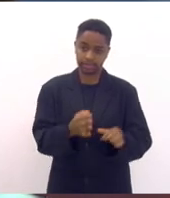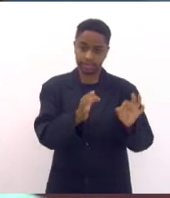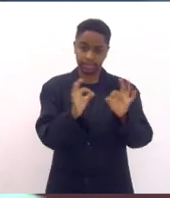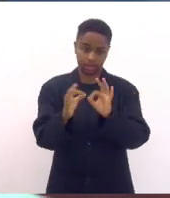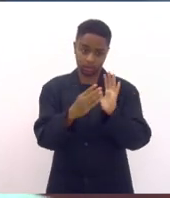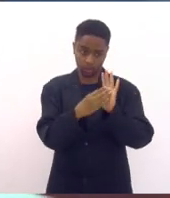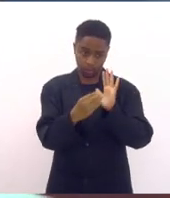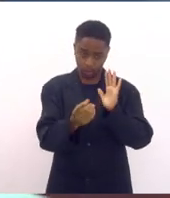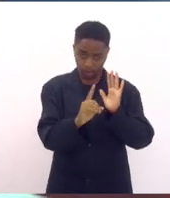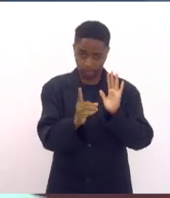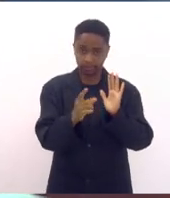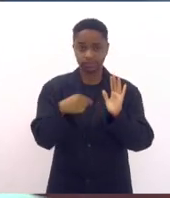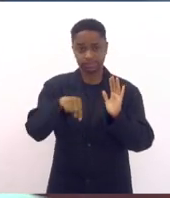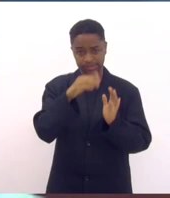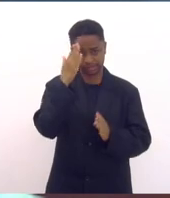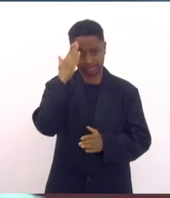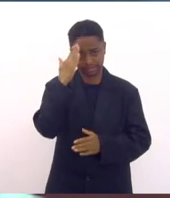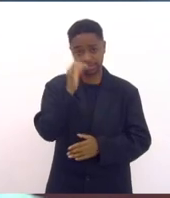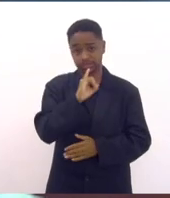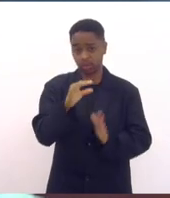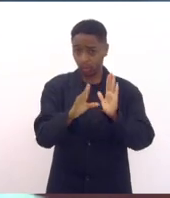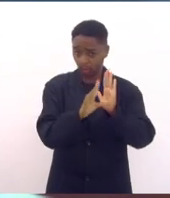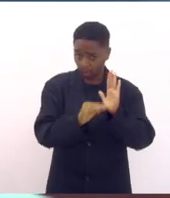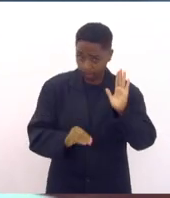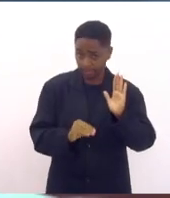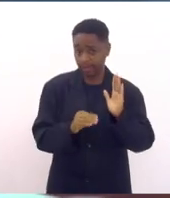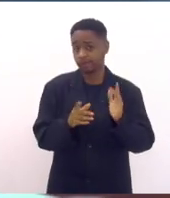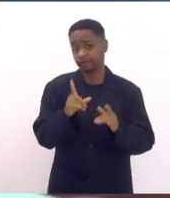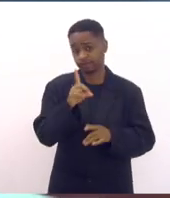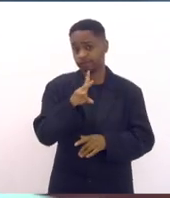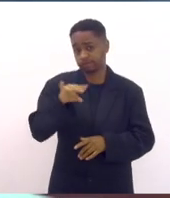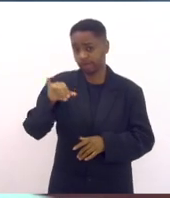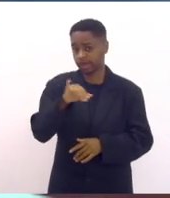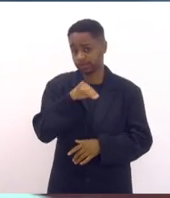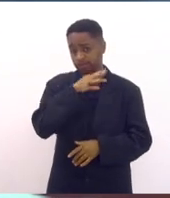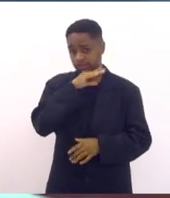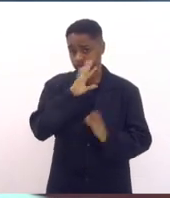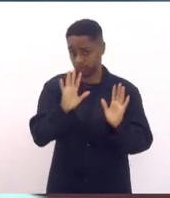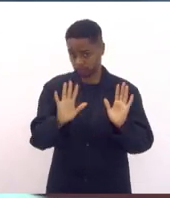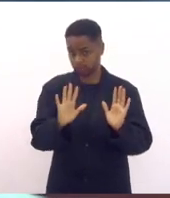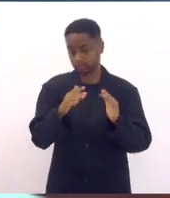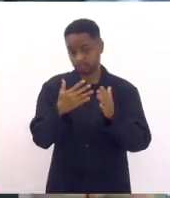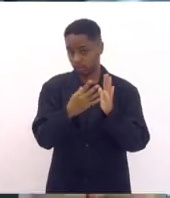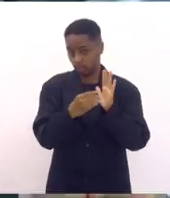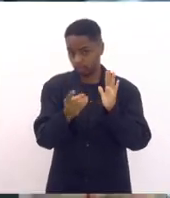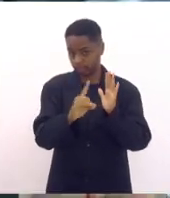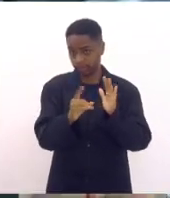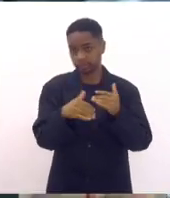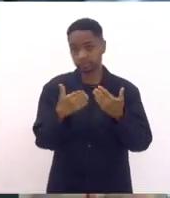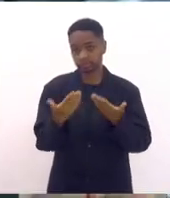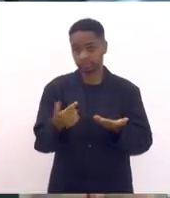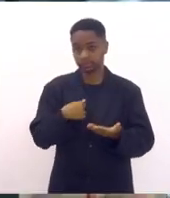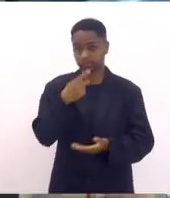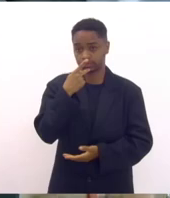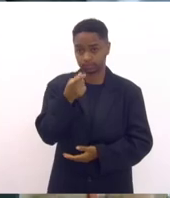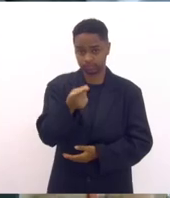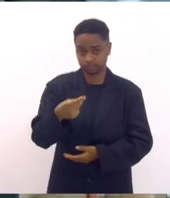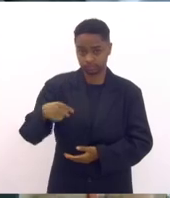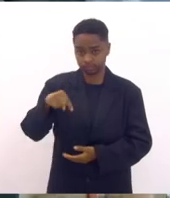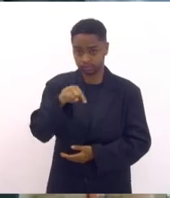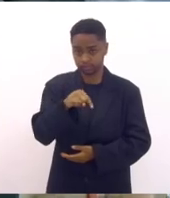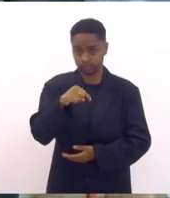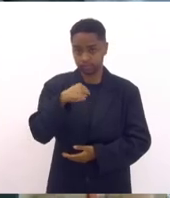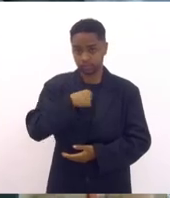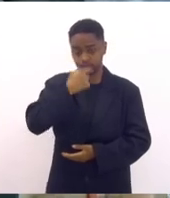já me conhece sabe se copiar vai dar ruim então não vai copiar e eu vou falar uma coisa pro senhor eu sou